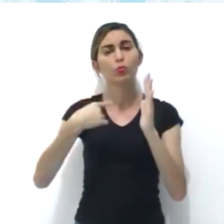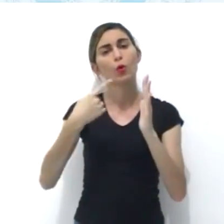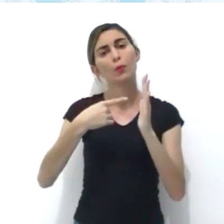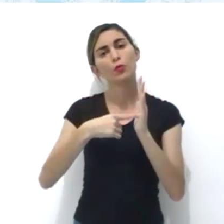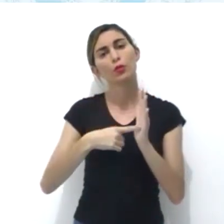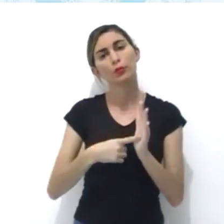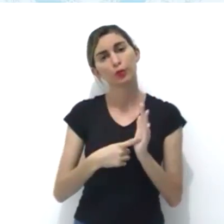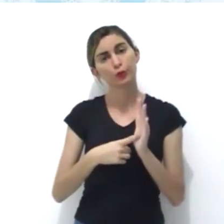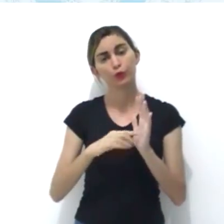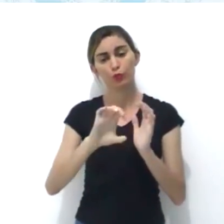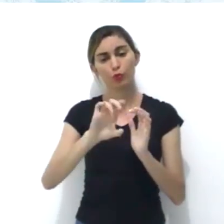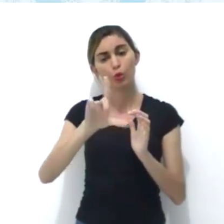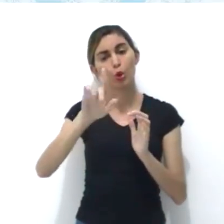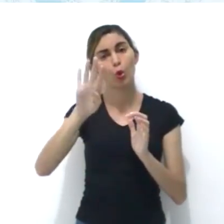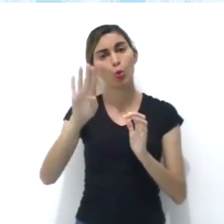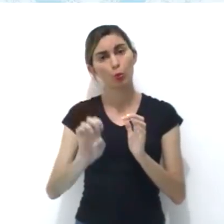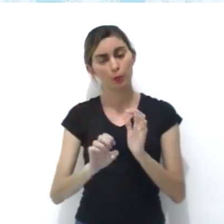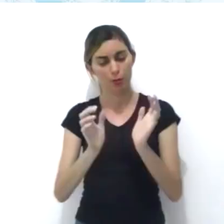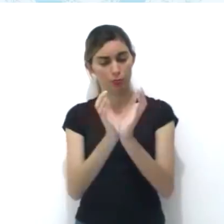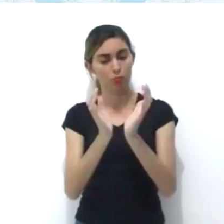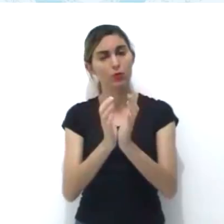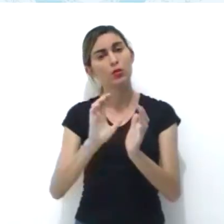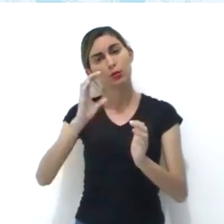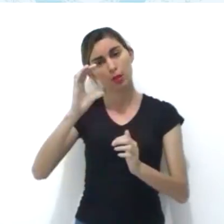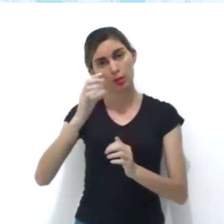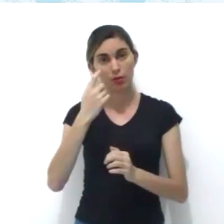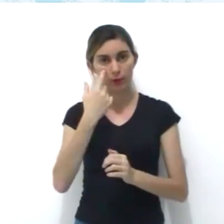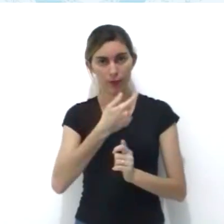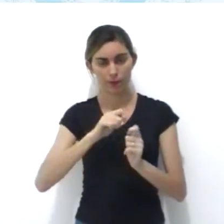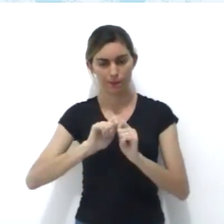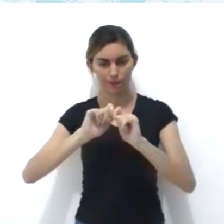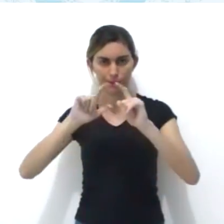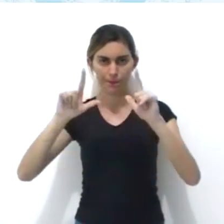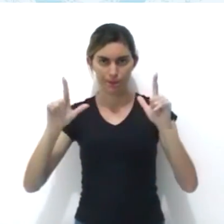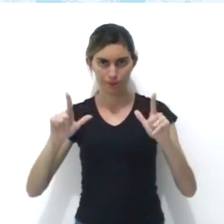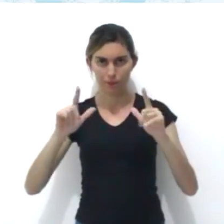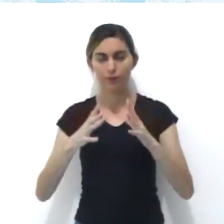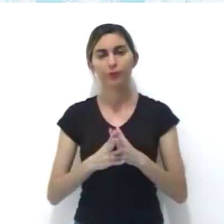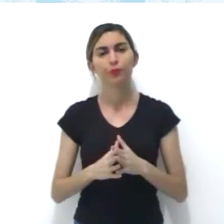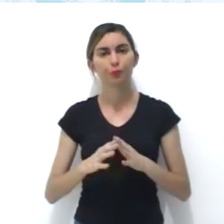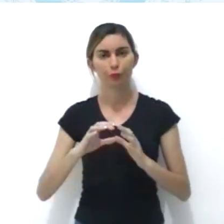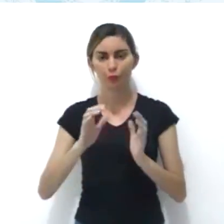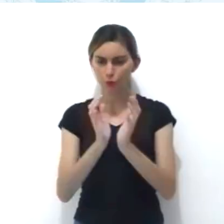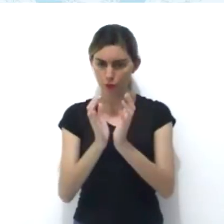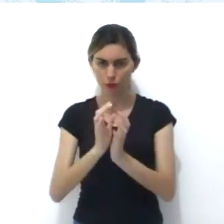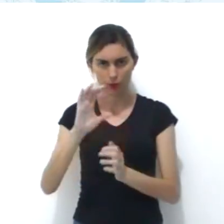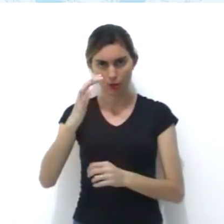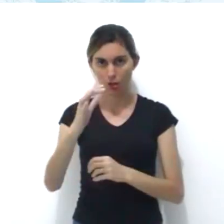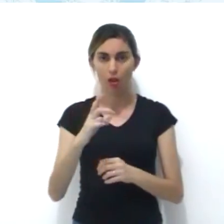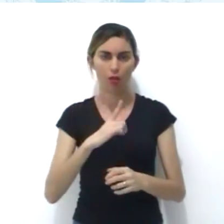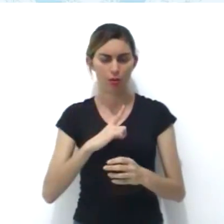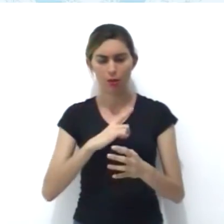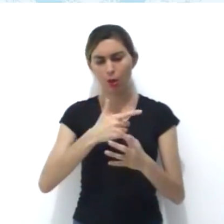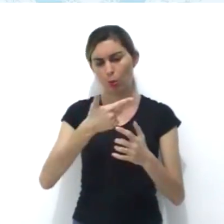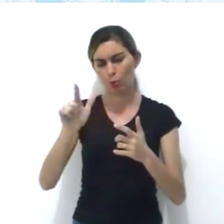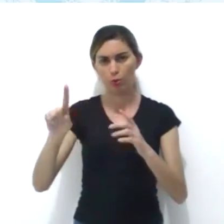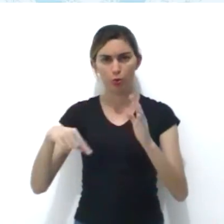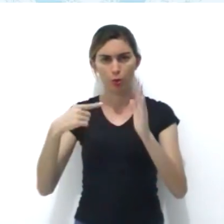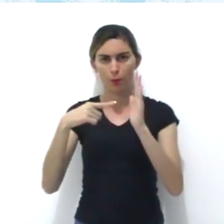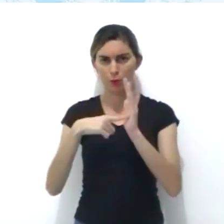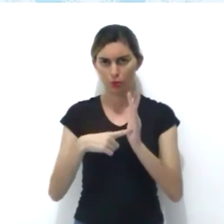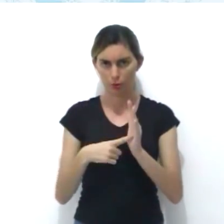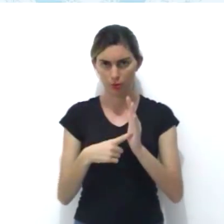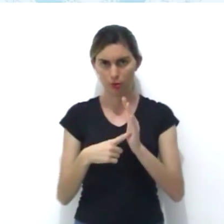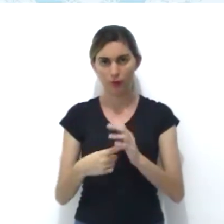são os objetivos de um clube de ciências? Preste atenção nessa imagem. O clube de ciências ele tem, entre